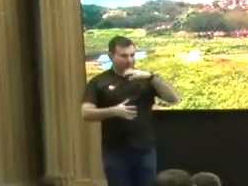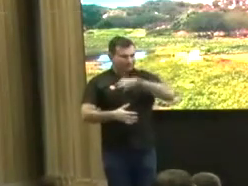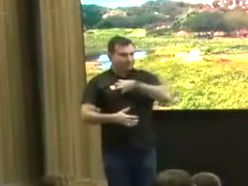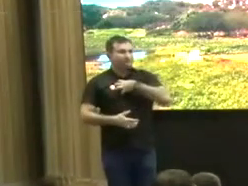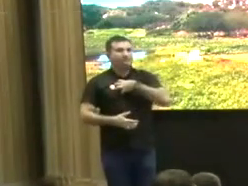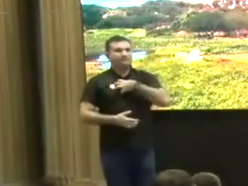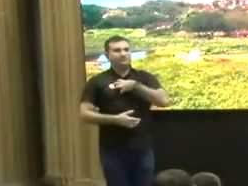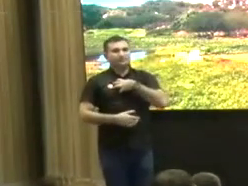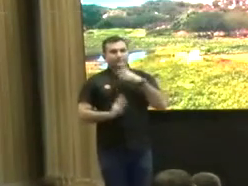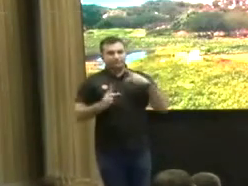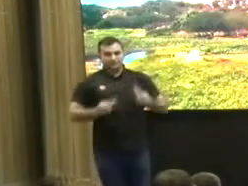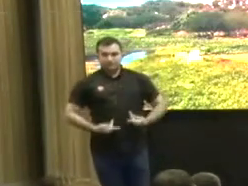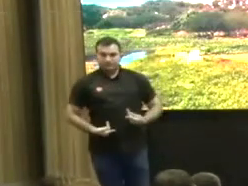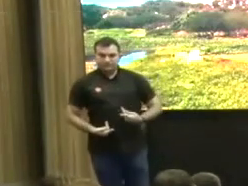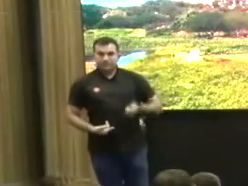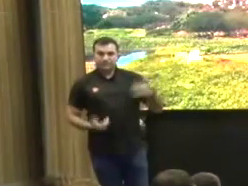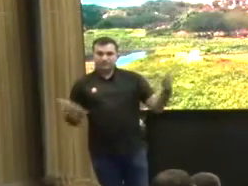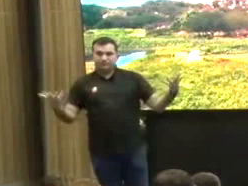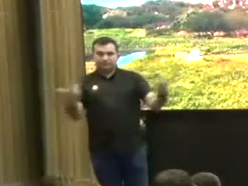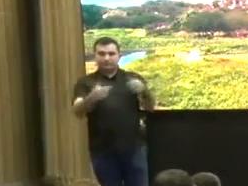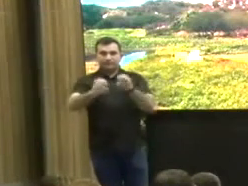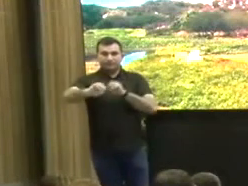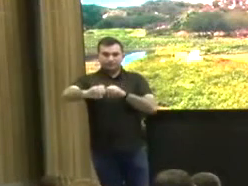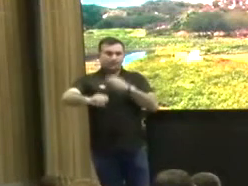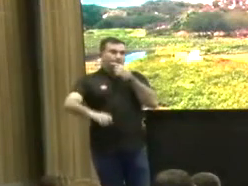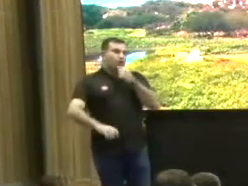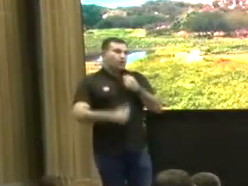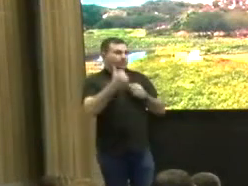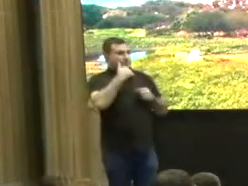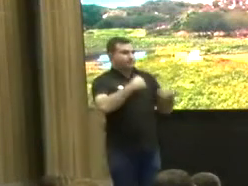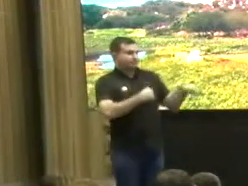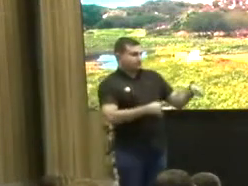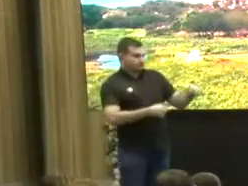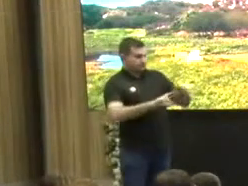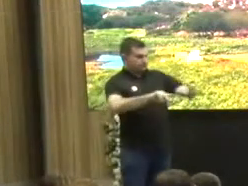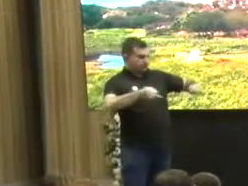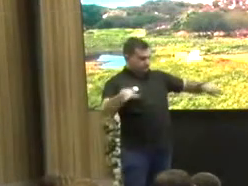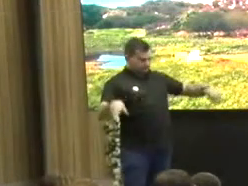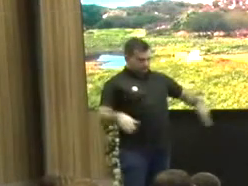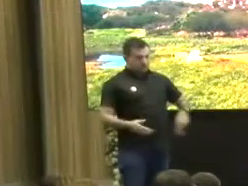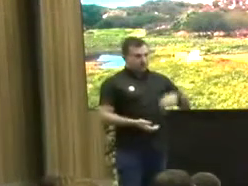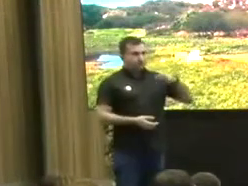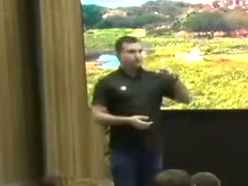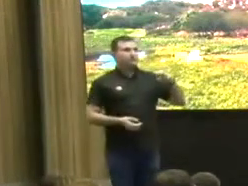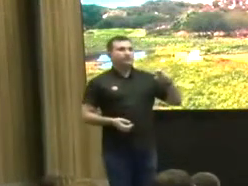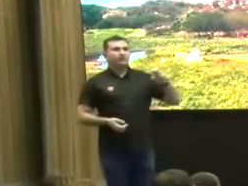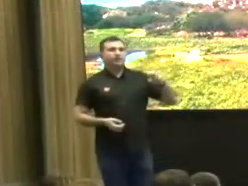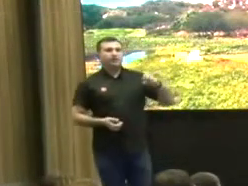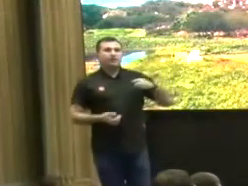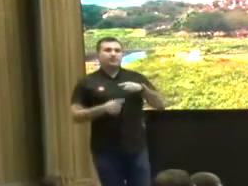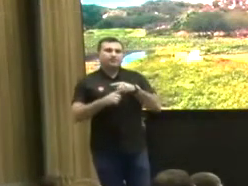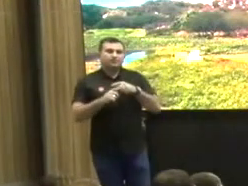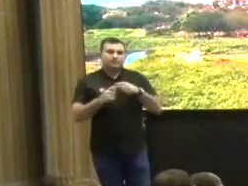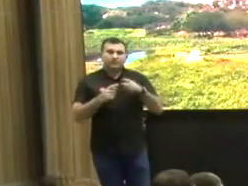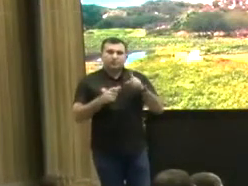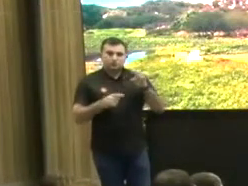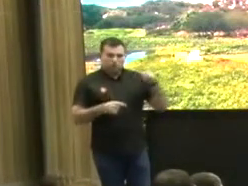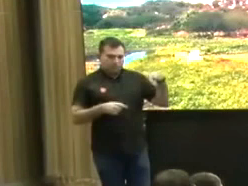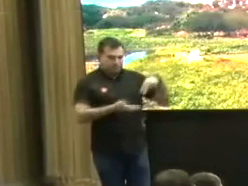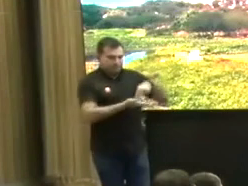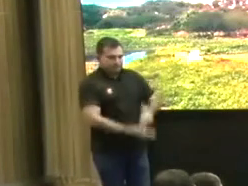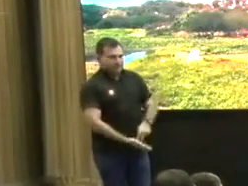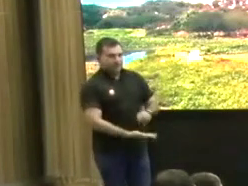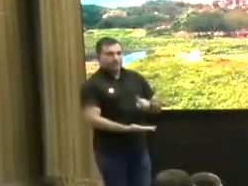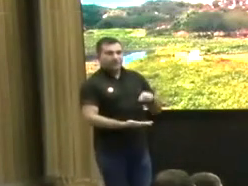educar. Os professores e professoras não andam no chão, passeiam nos corações e nas mentes das pessoas. A